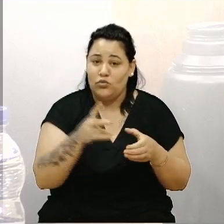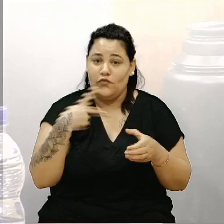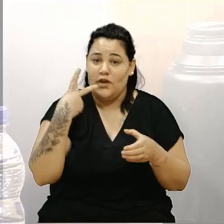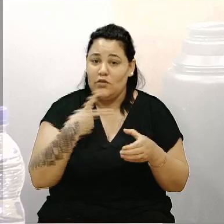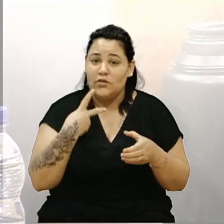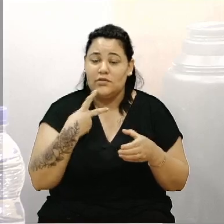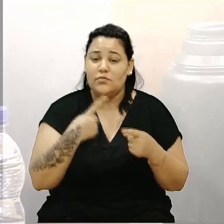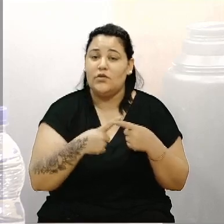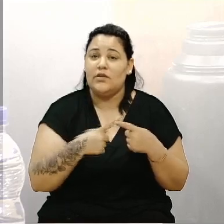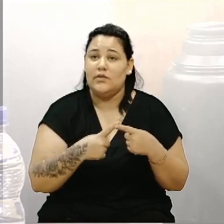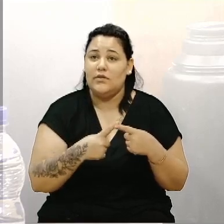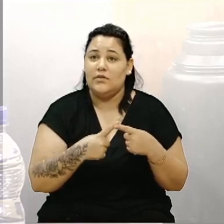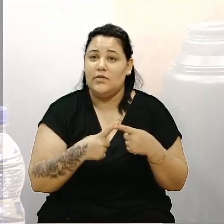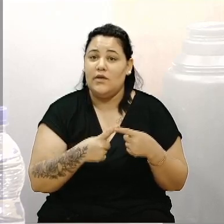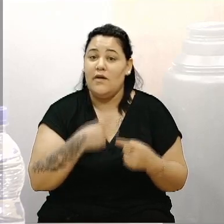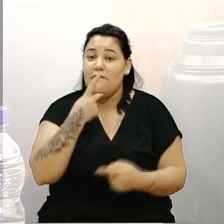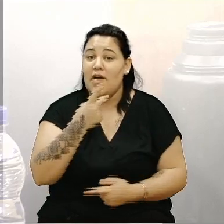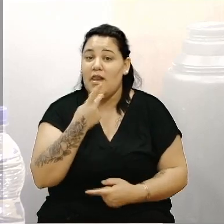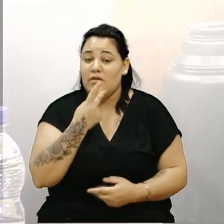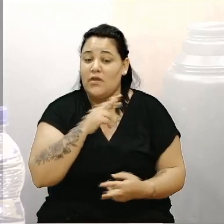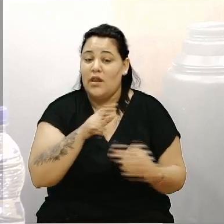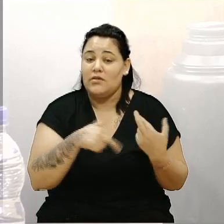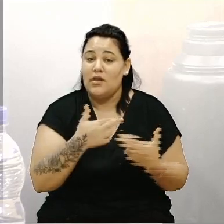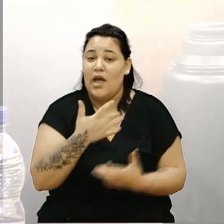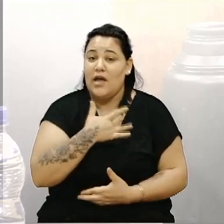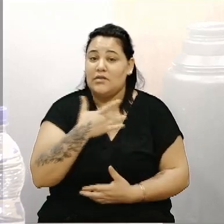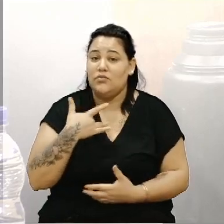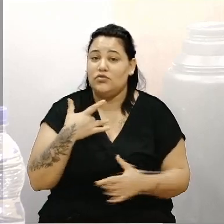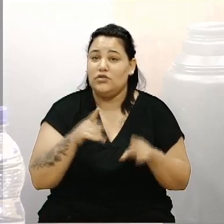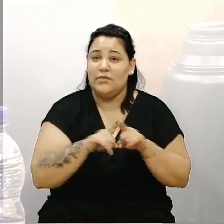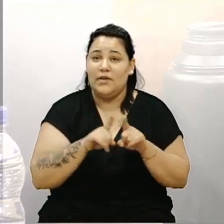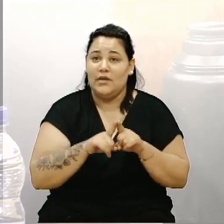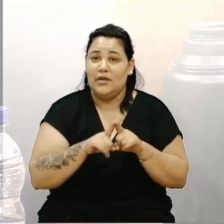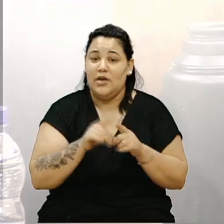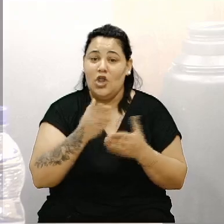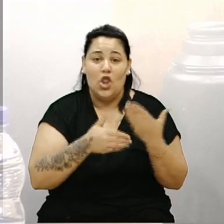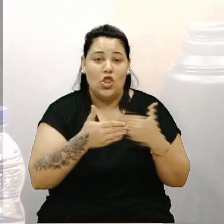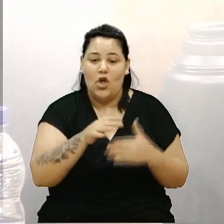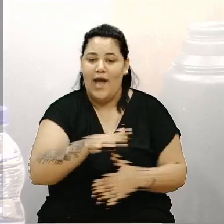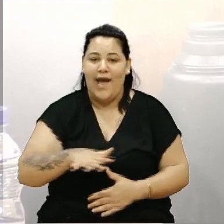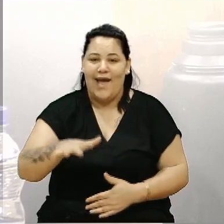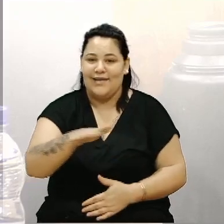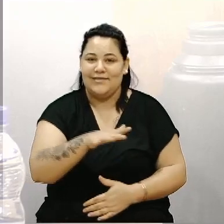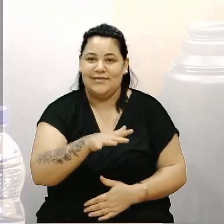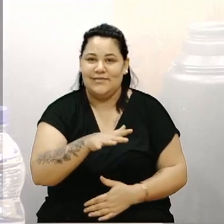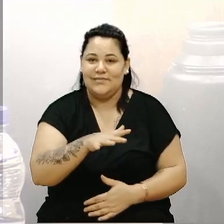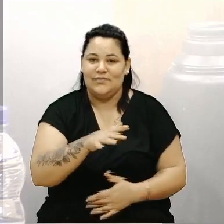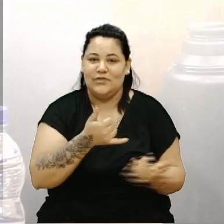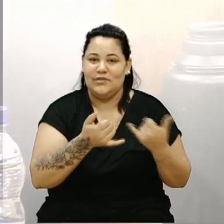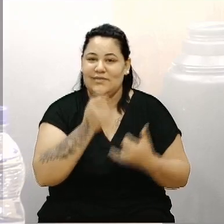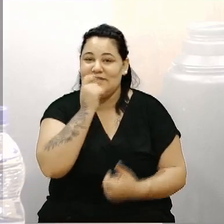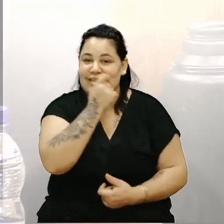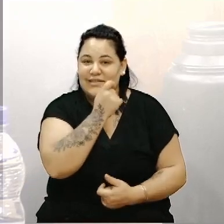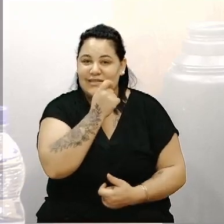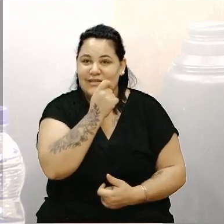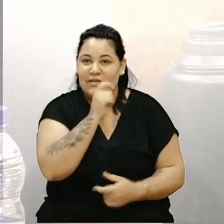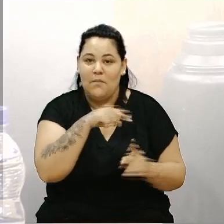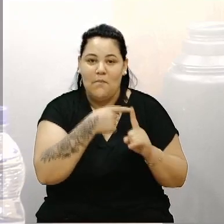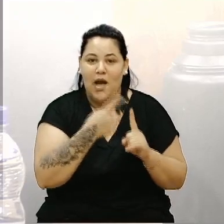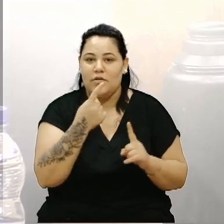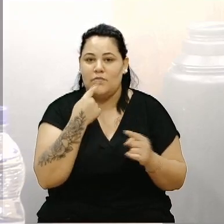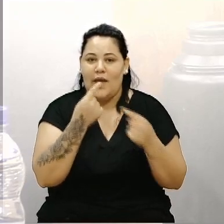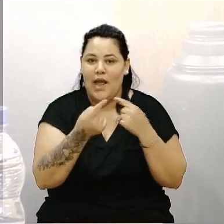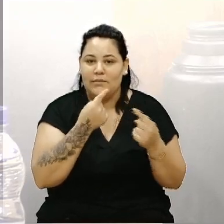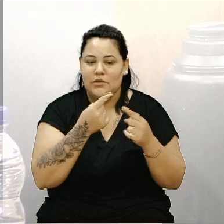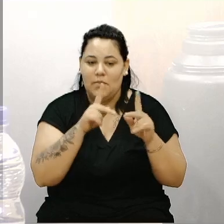porque, falando da saúde, são todas as áreas. A área odontológica, ontem mais uma reclamação. A pessoa foi